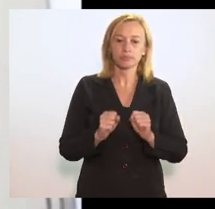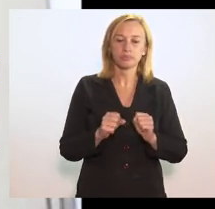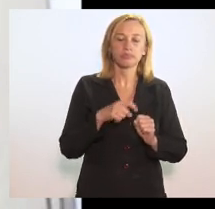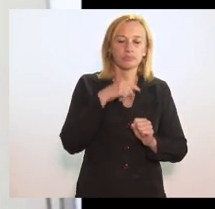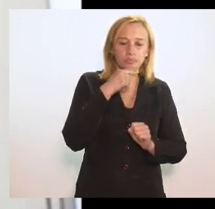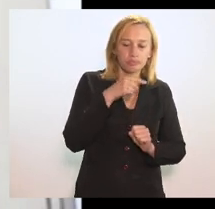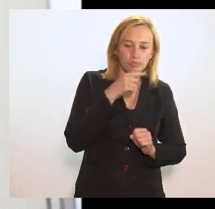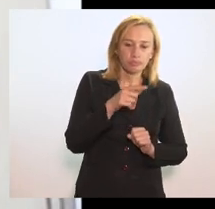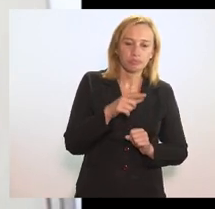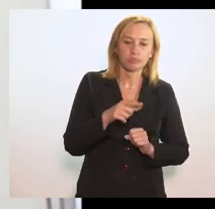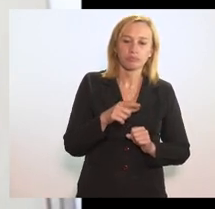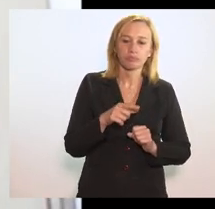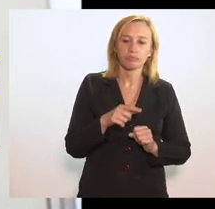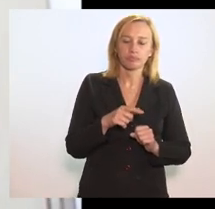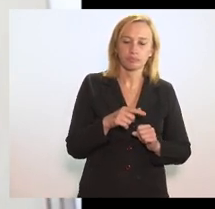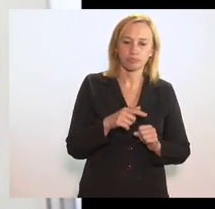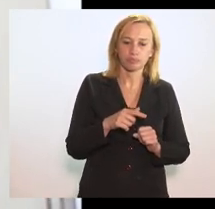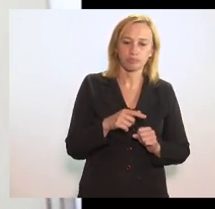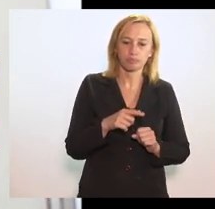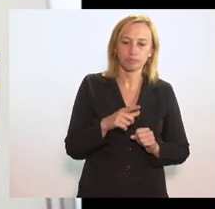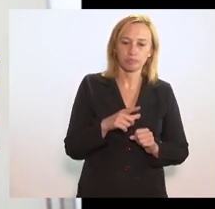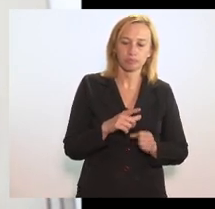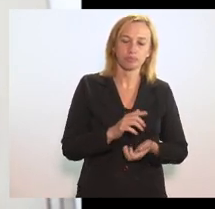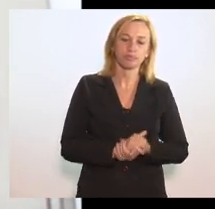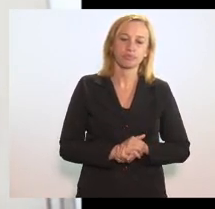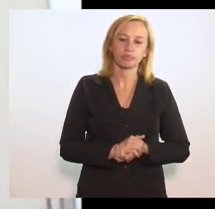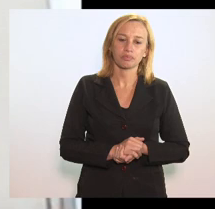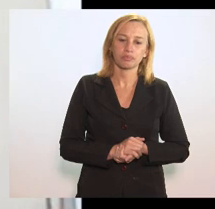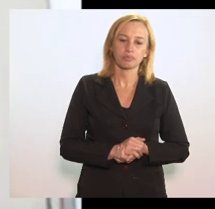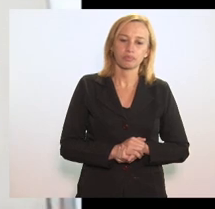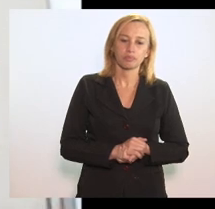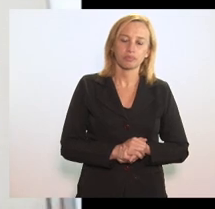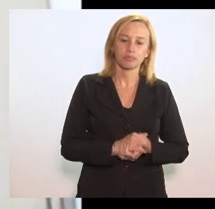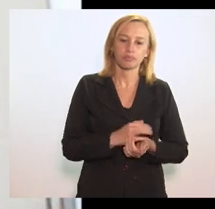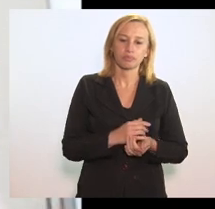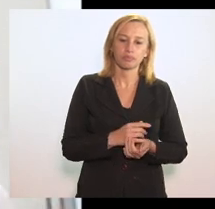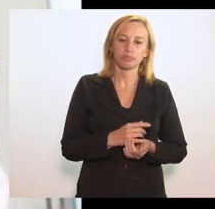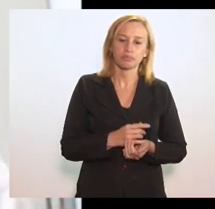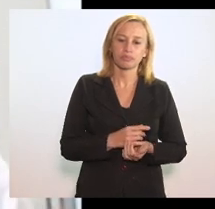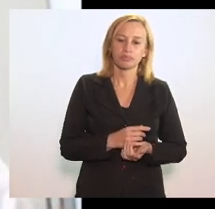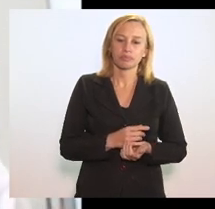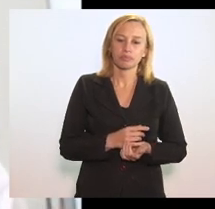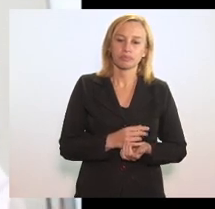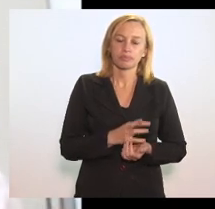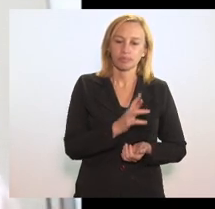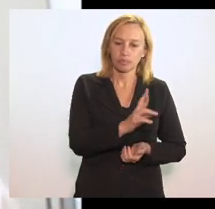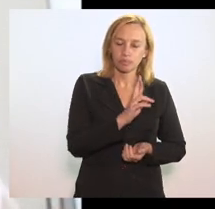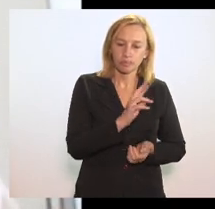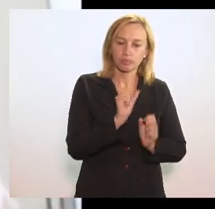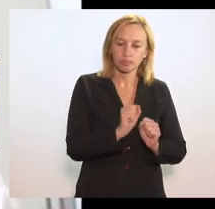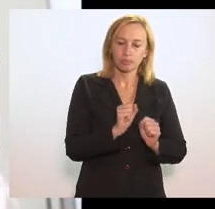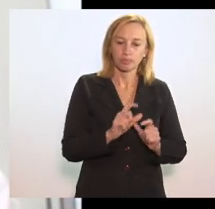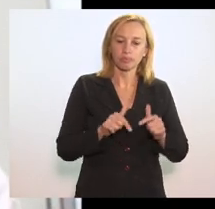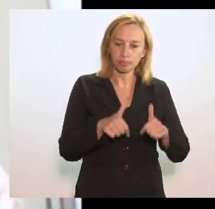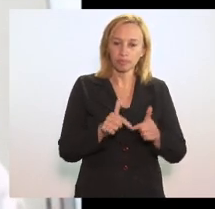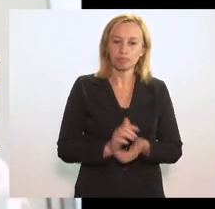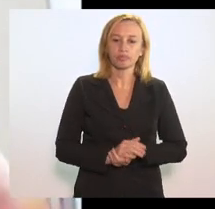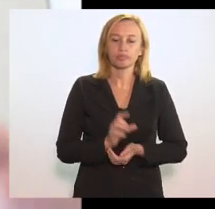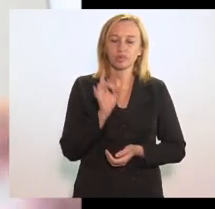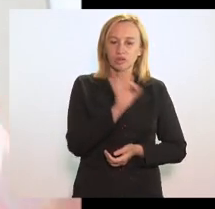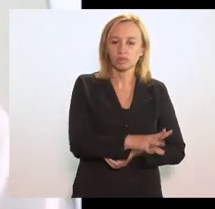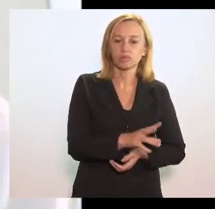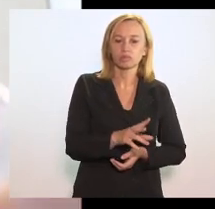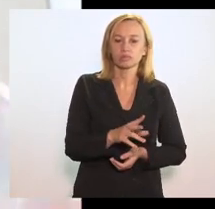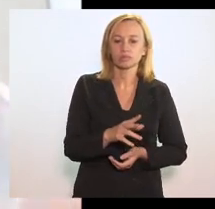dúvidas e para que as denúncias possam chegar. Senhor presidente, nas últimas semanas, a quantidade